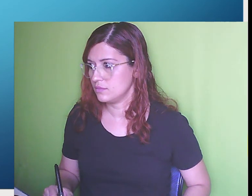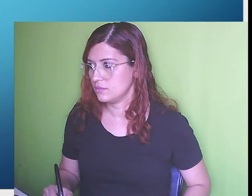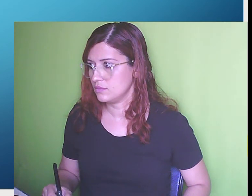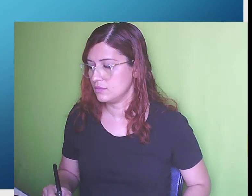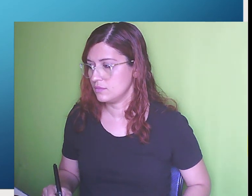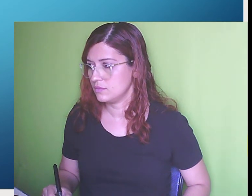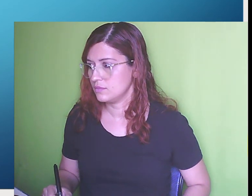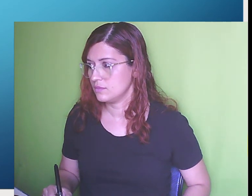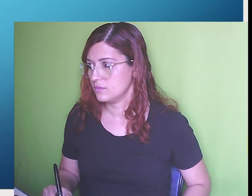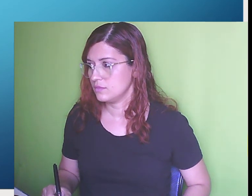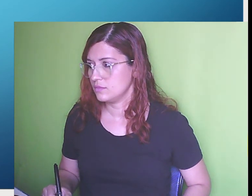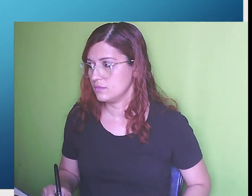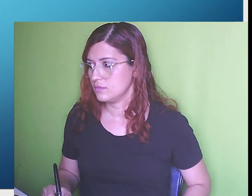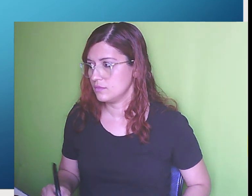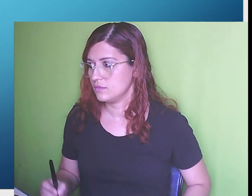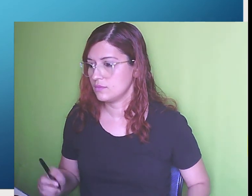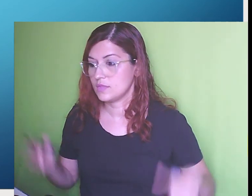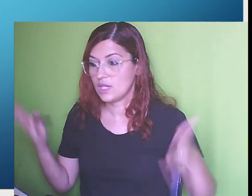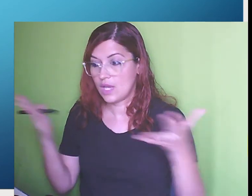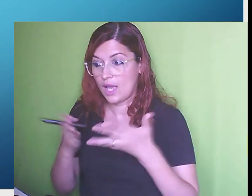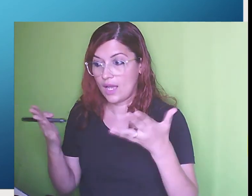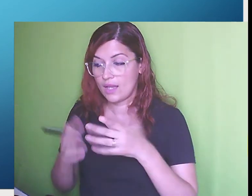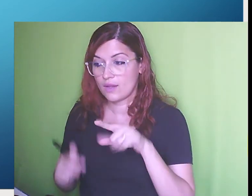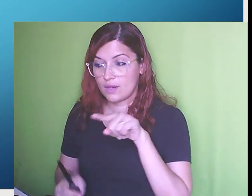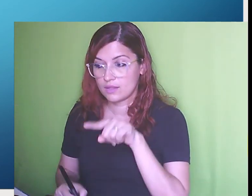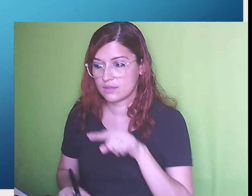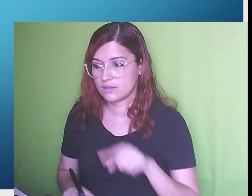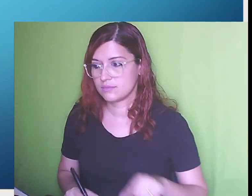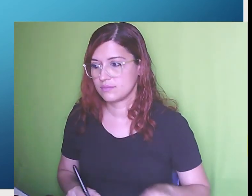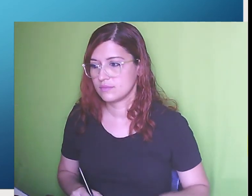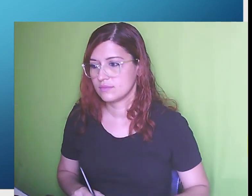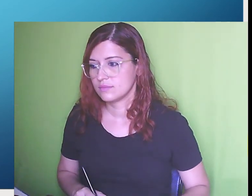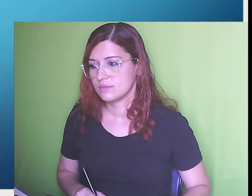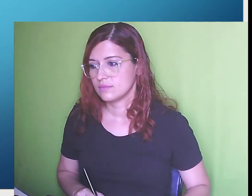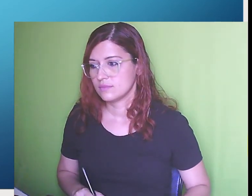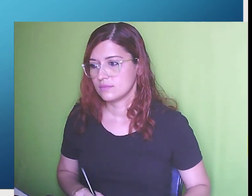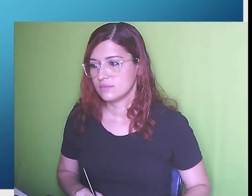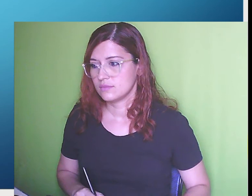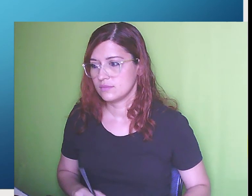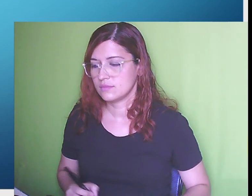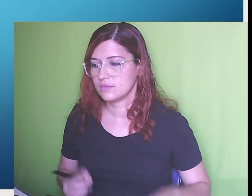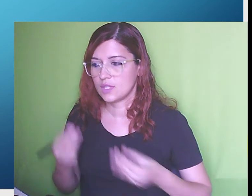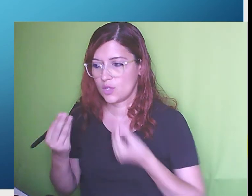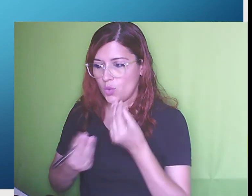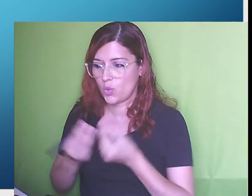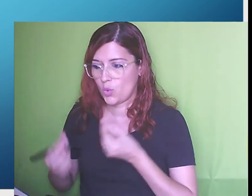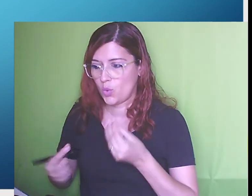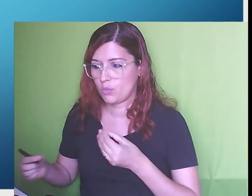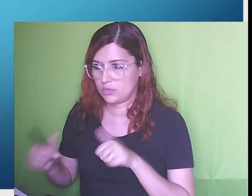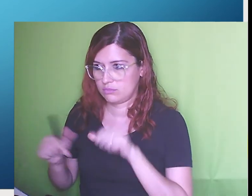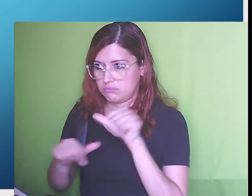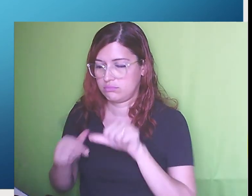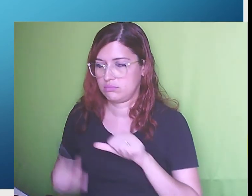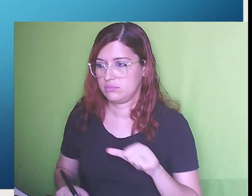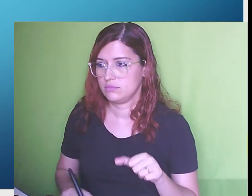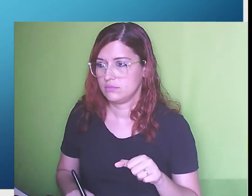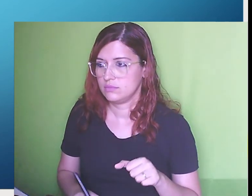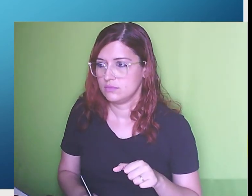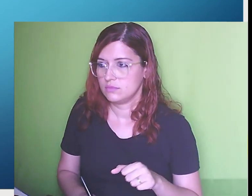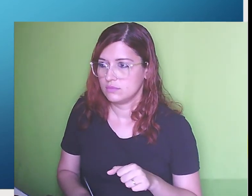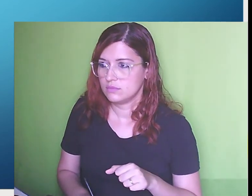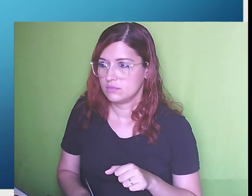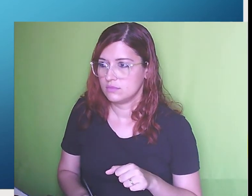Eu vou ter 8.800 VA. Então, eu vou calcular a corrente em cima desse valor.